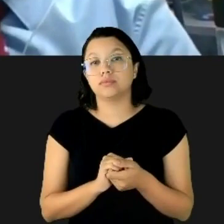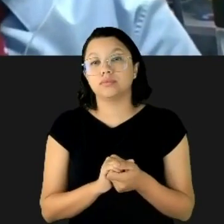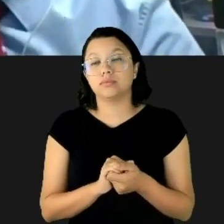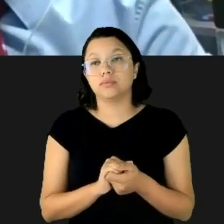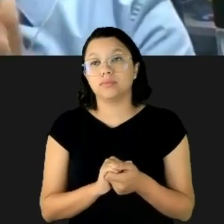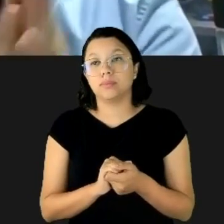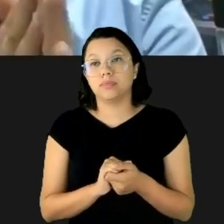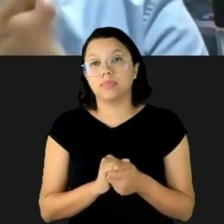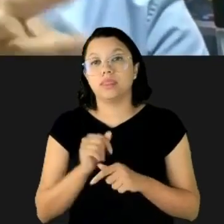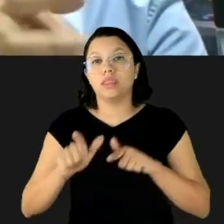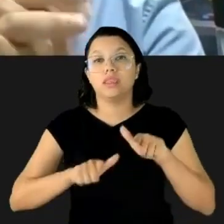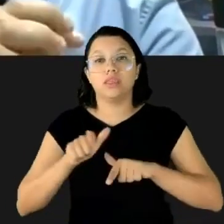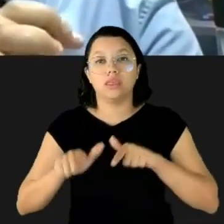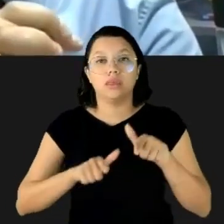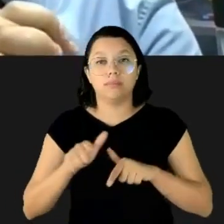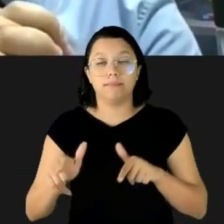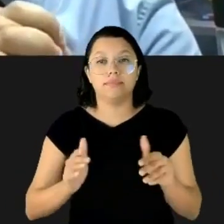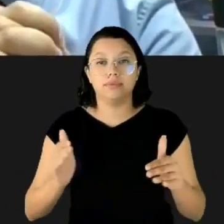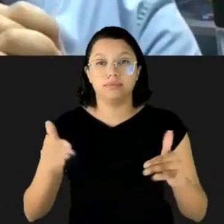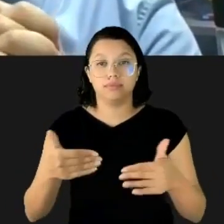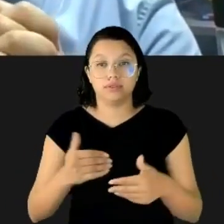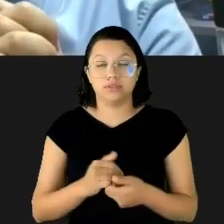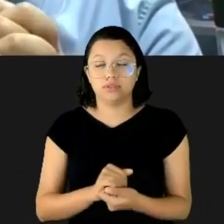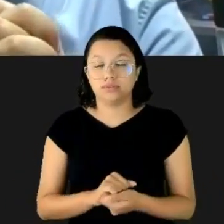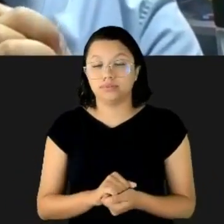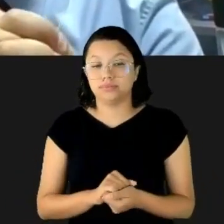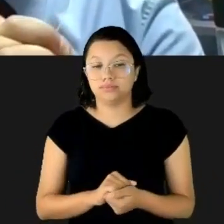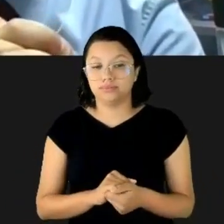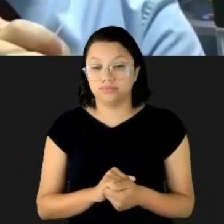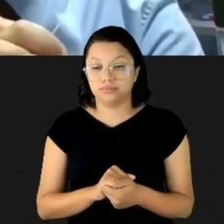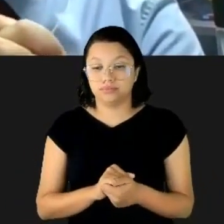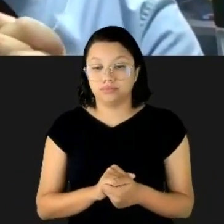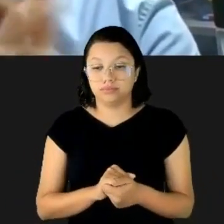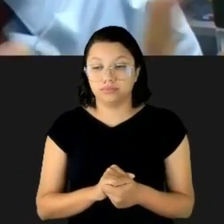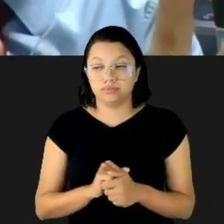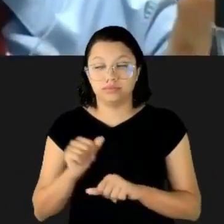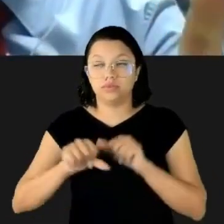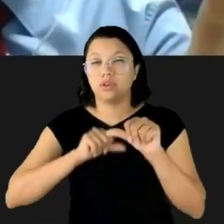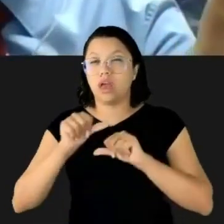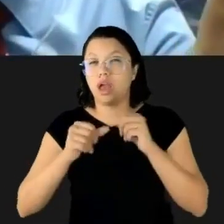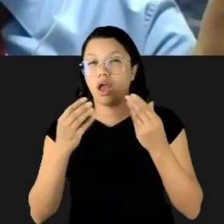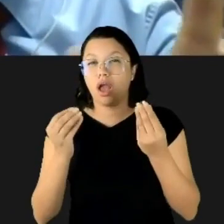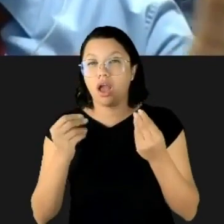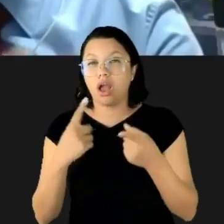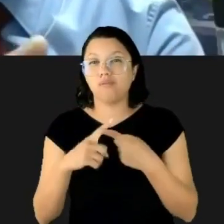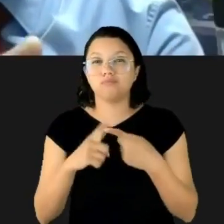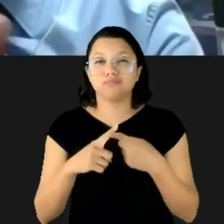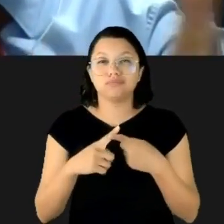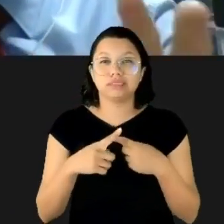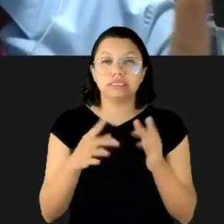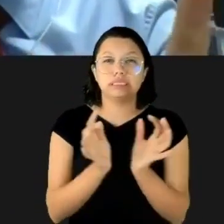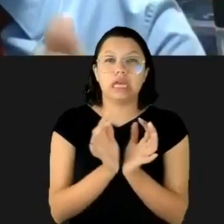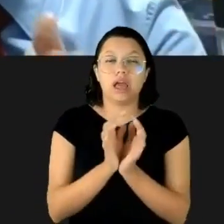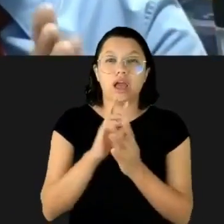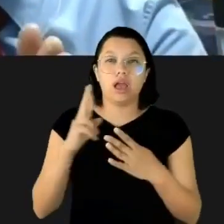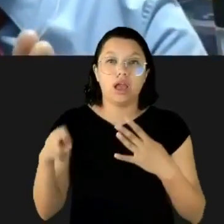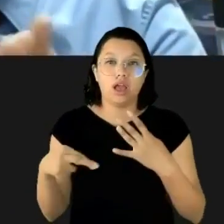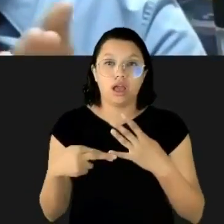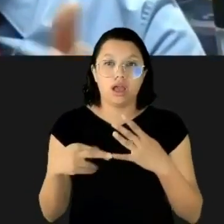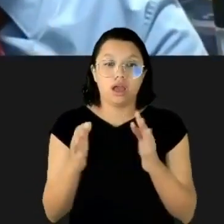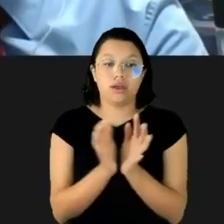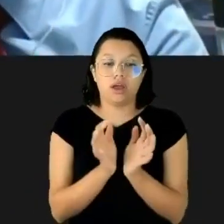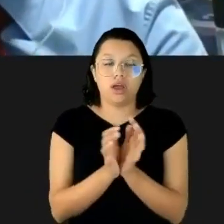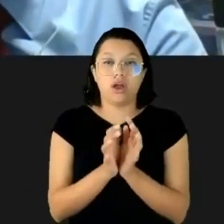na tarefa do gabinete ele muda um pouco porque tanto na turma recursal quanto